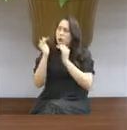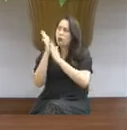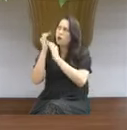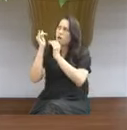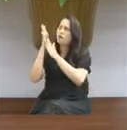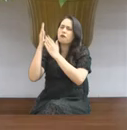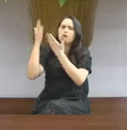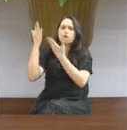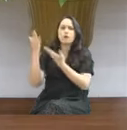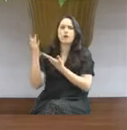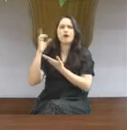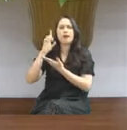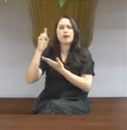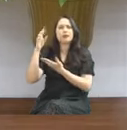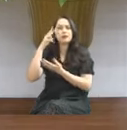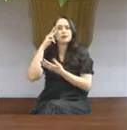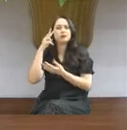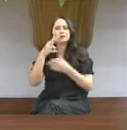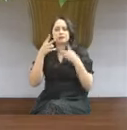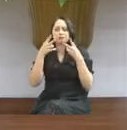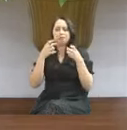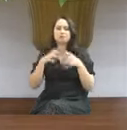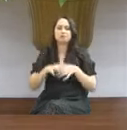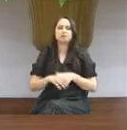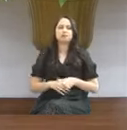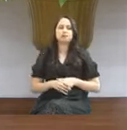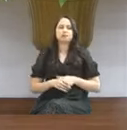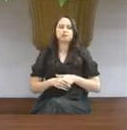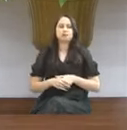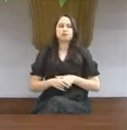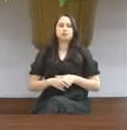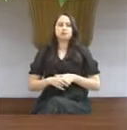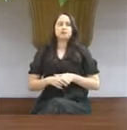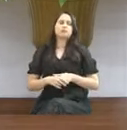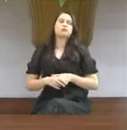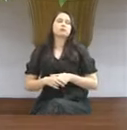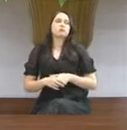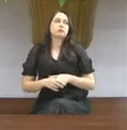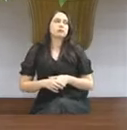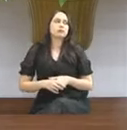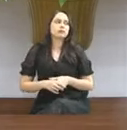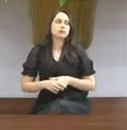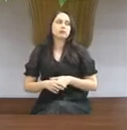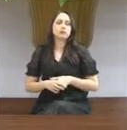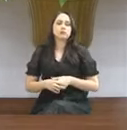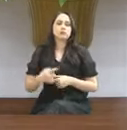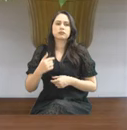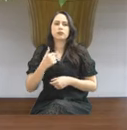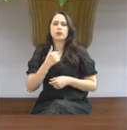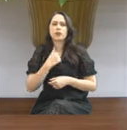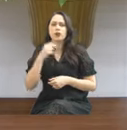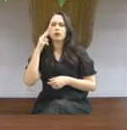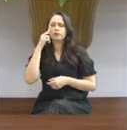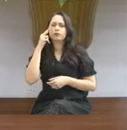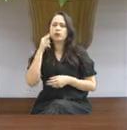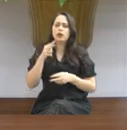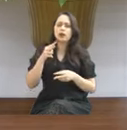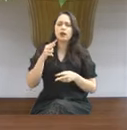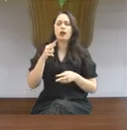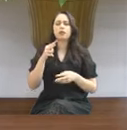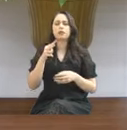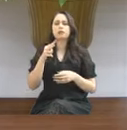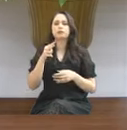até a presença de Deus. Aleluia. Aleluia. Mas eu estava analisando o verso